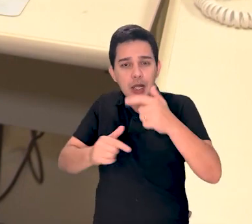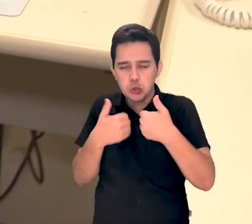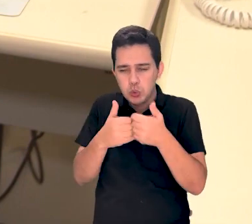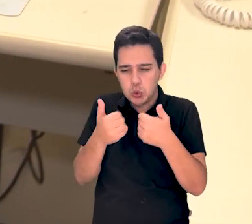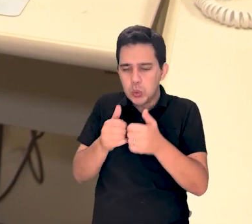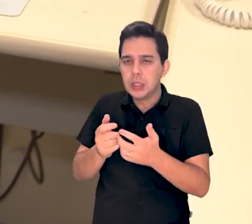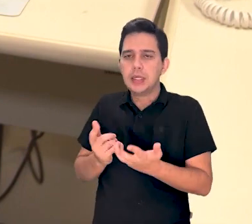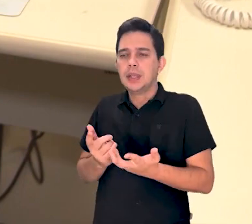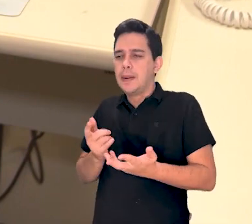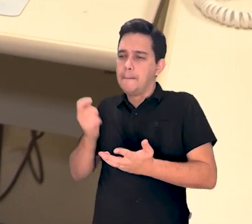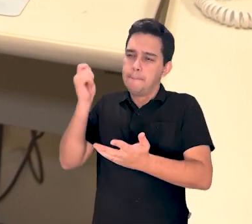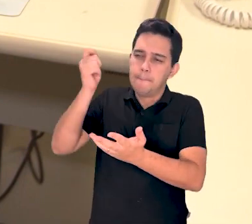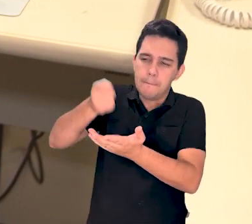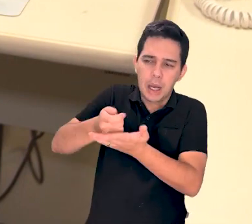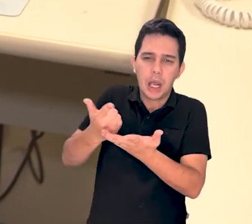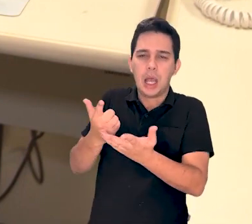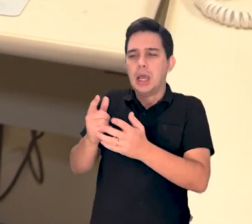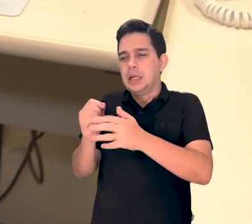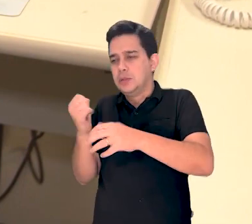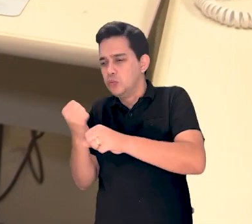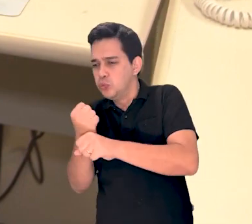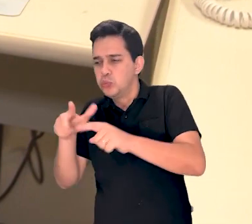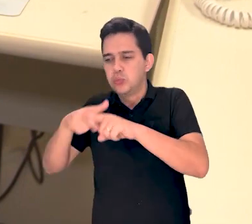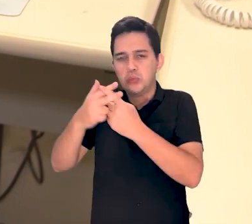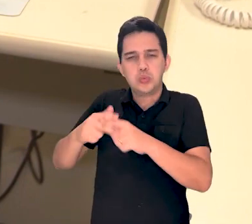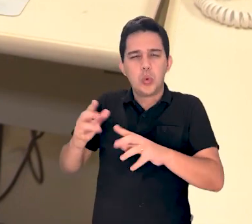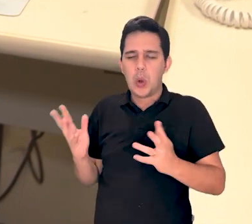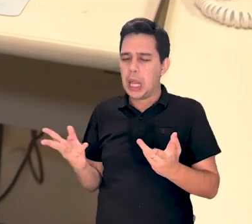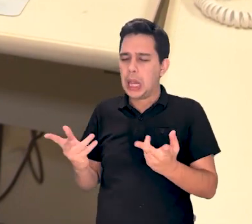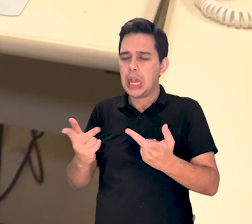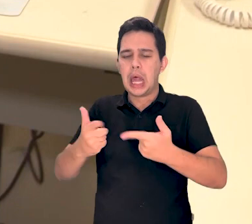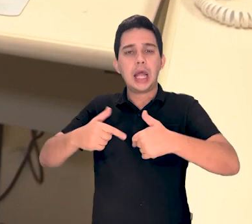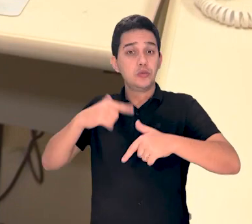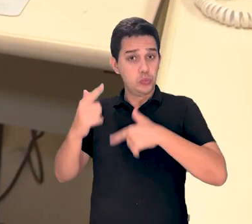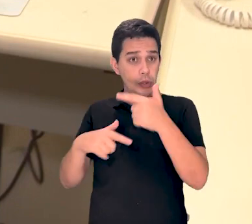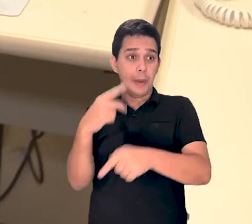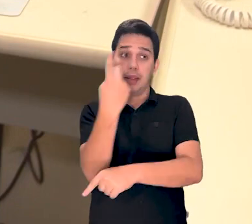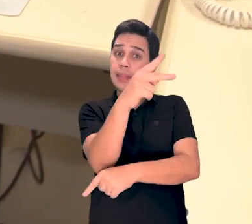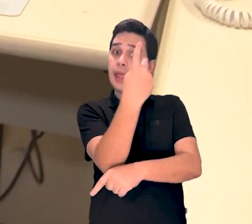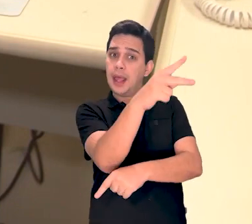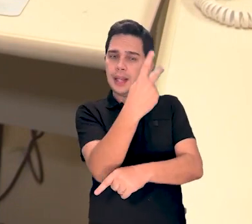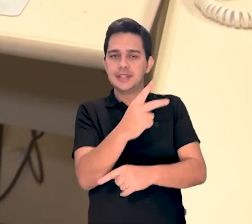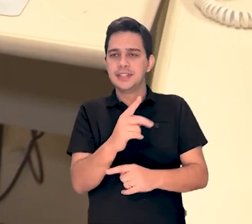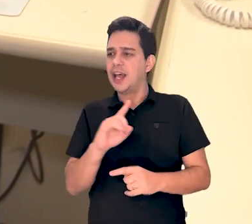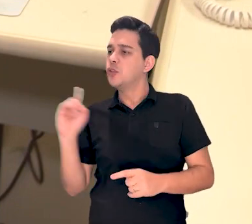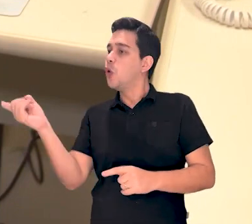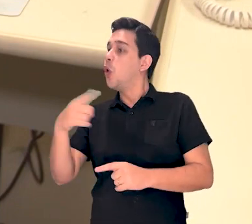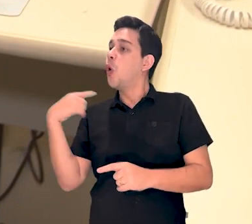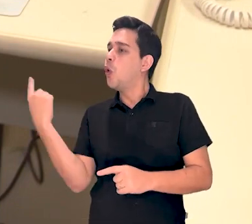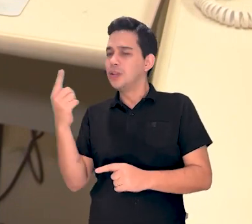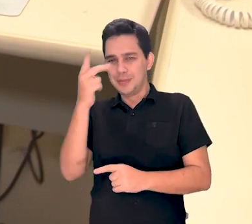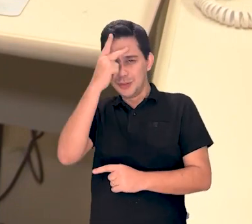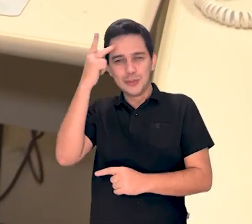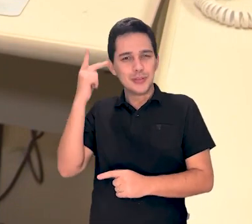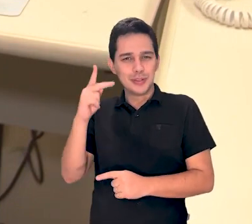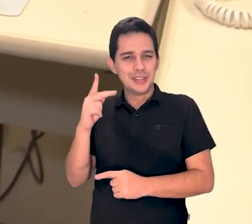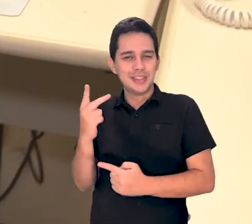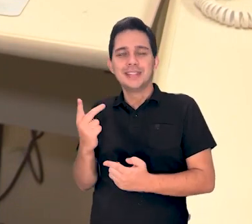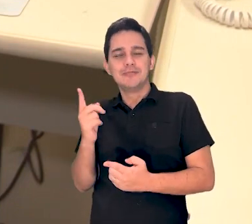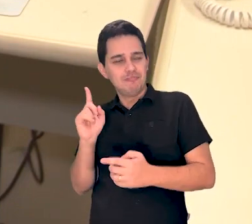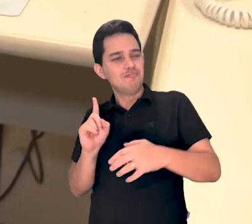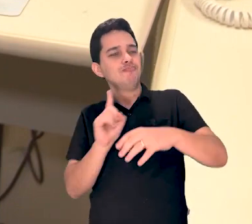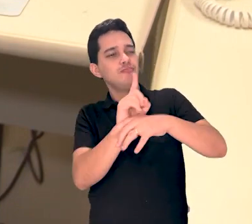na qualidade do serviço para sim atrair clientela e obter